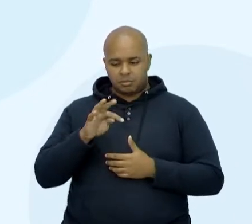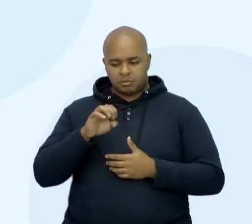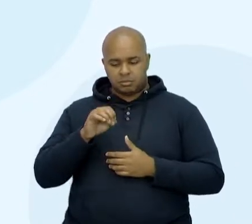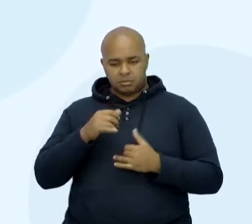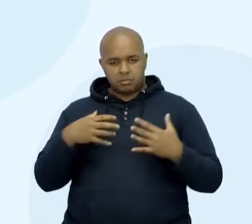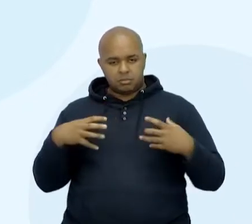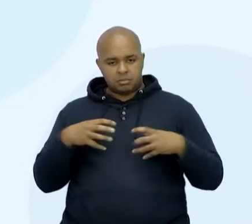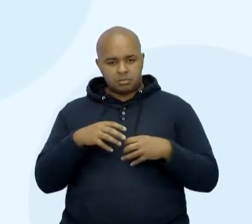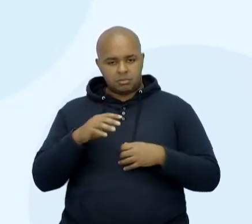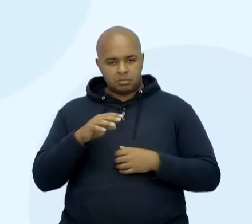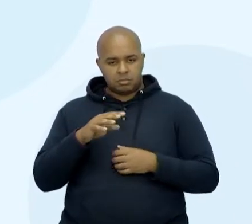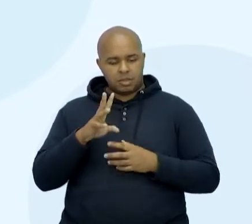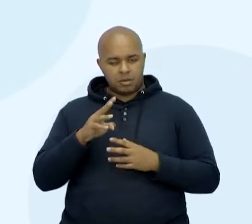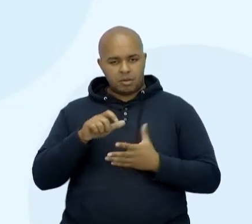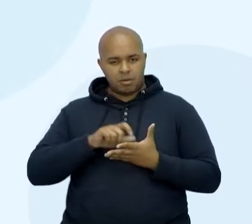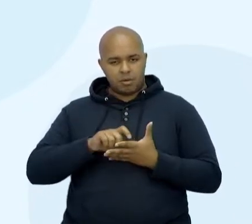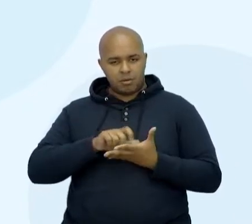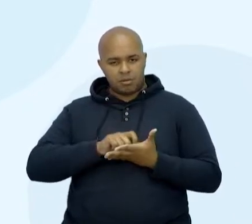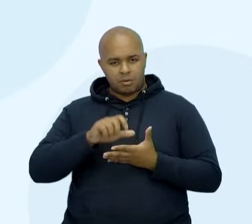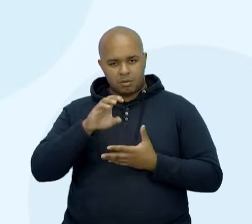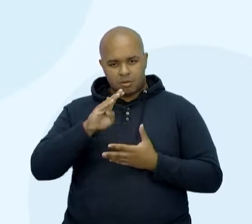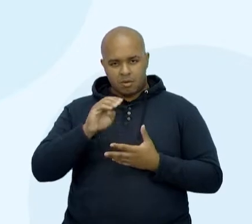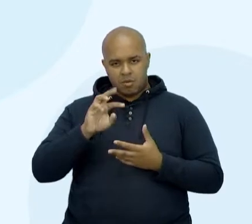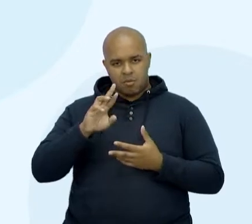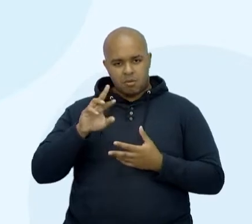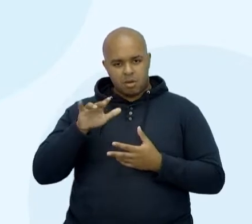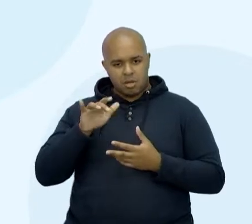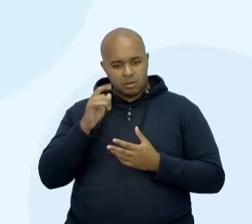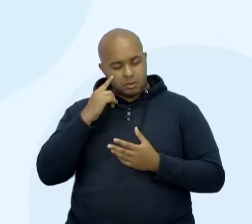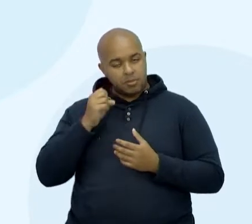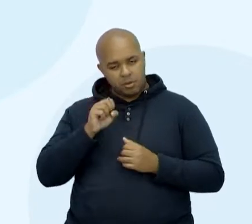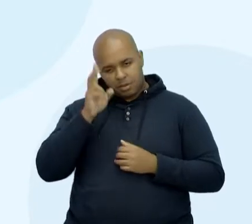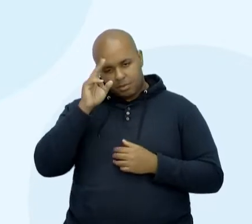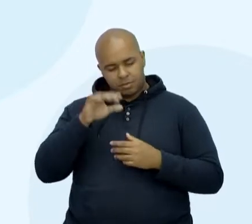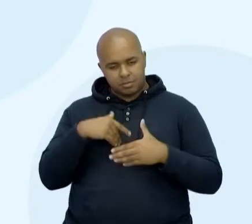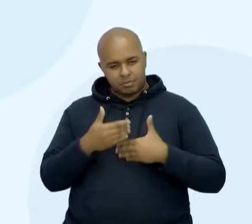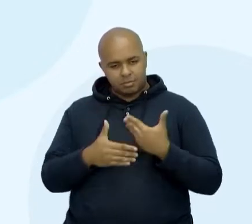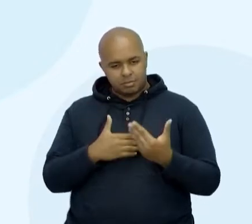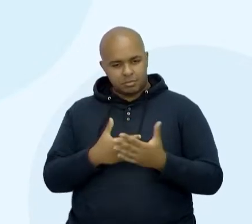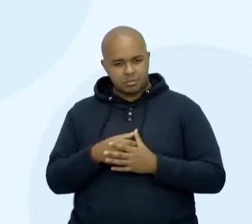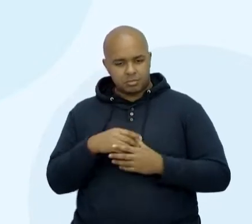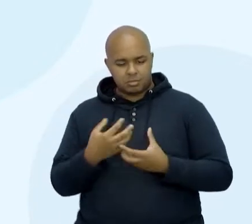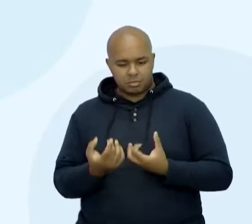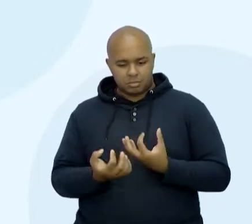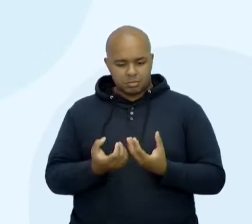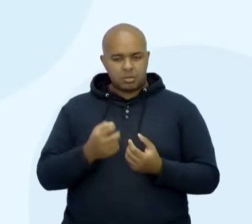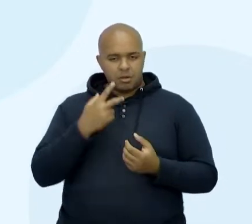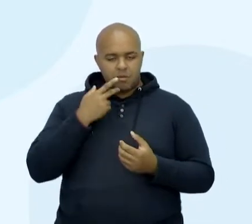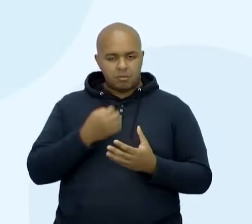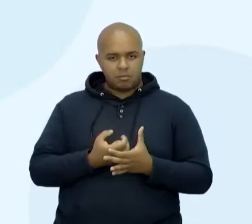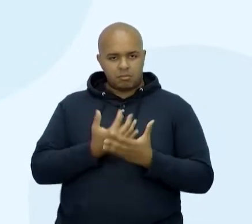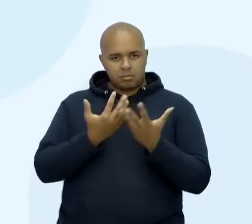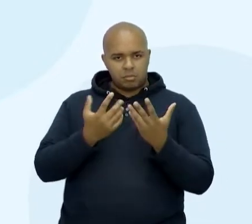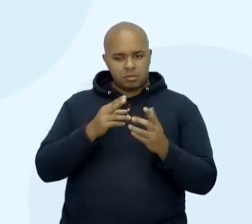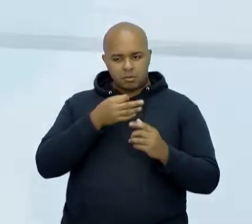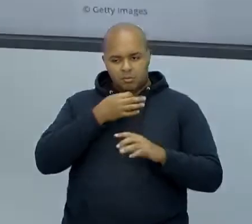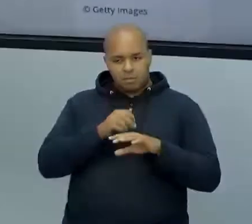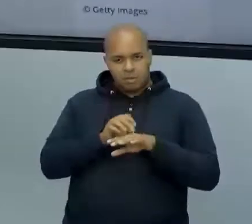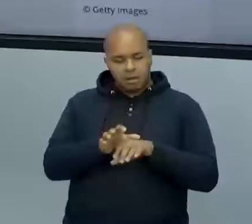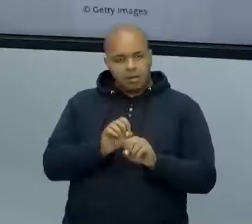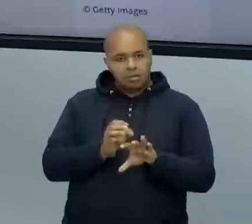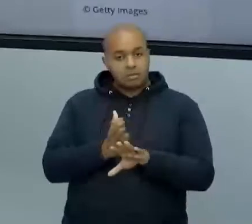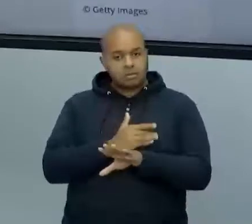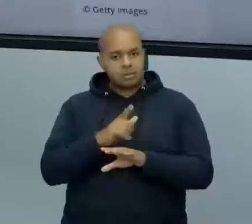são as borrachas, tá? E aí a gente pode até lembrar do processo de vulcanização que eu comentei na aula